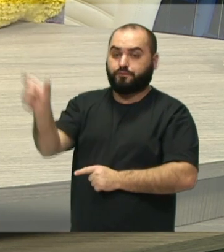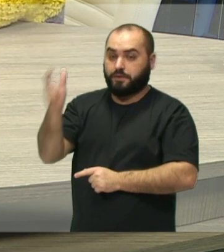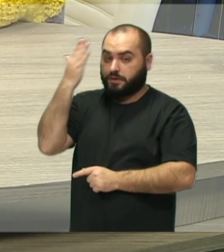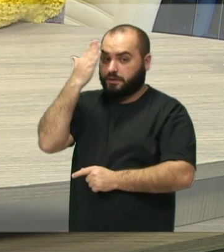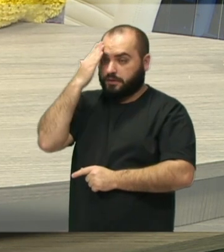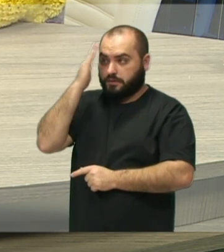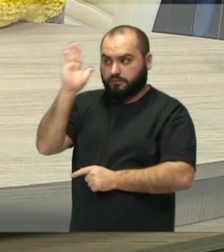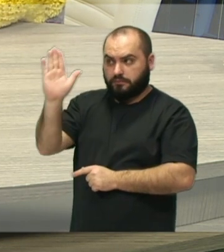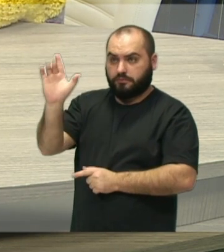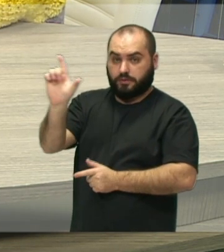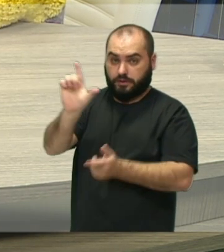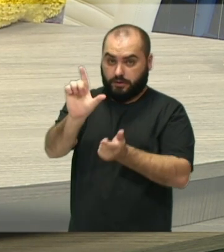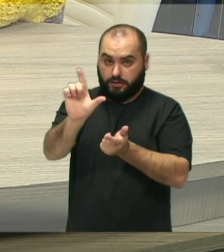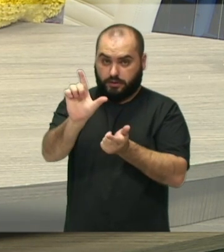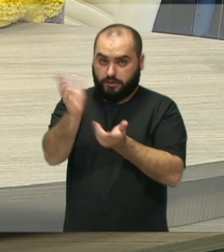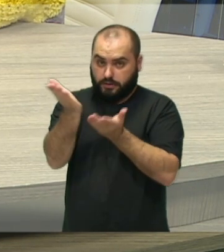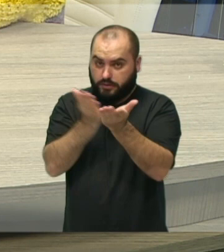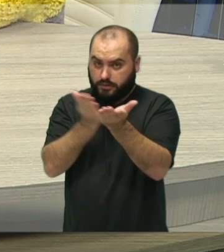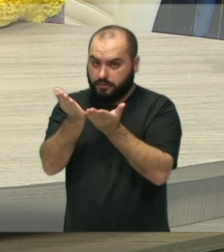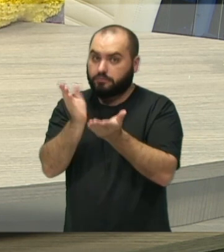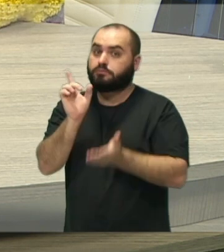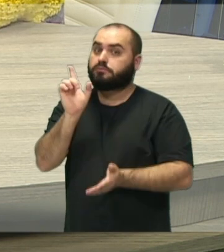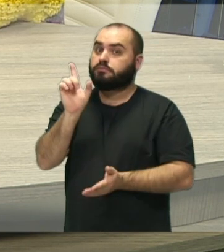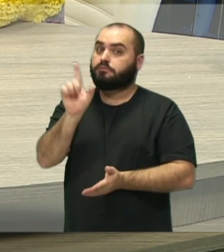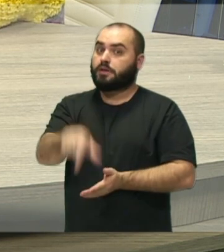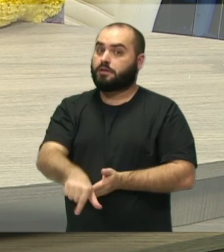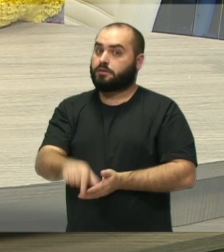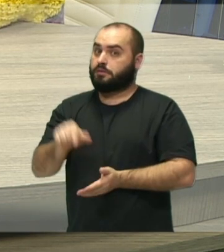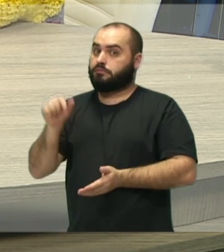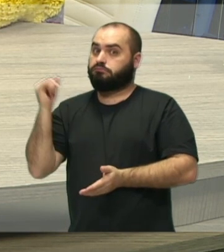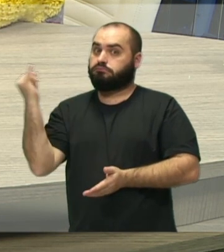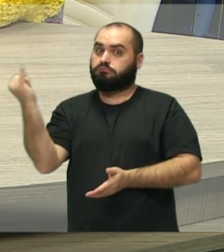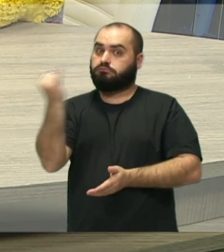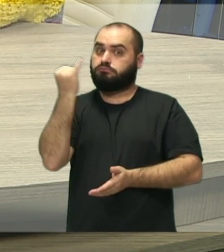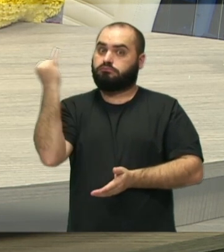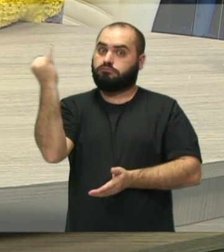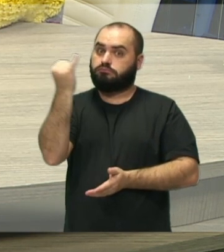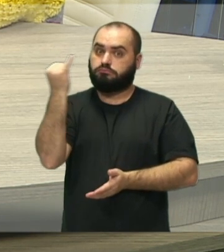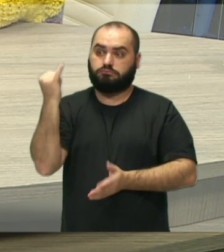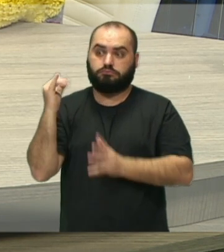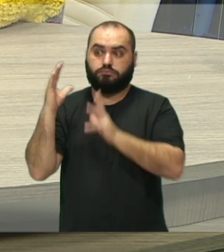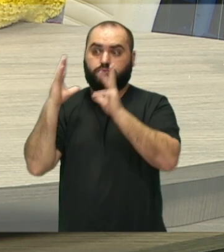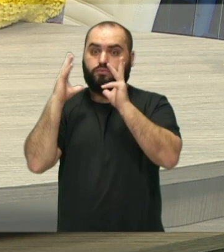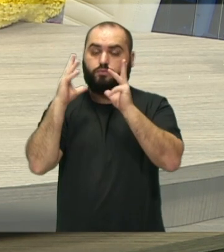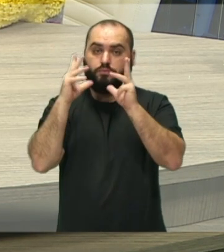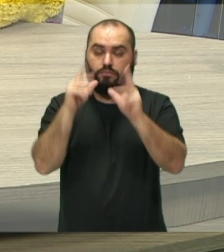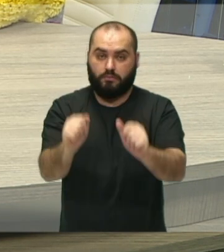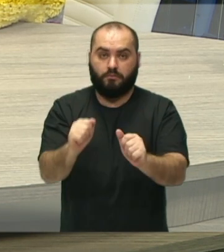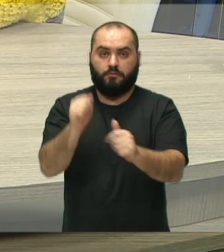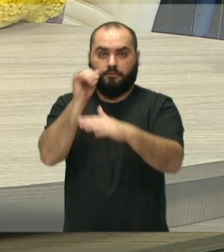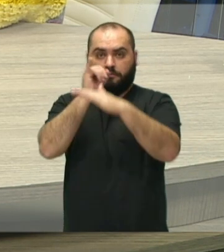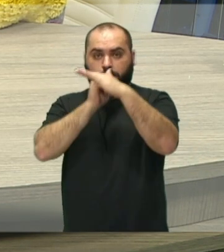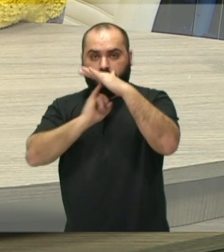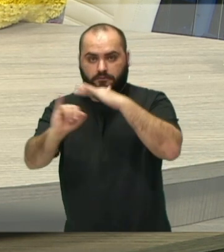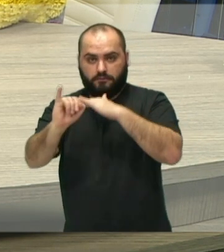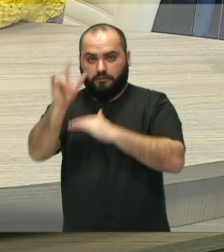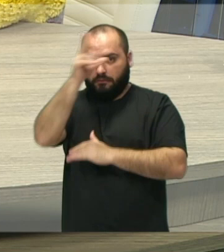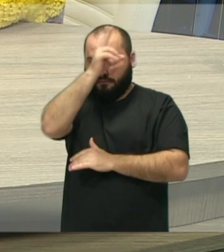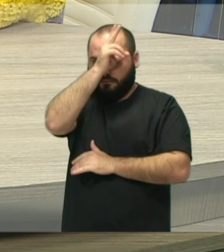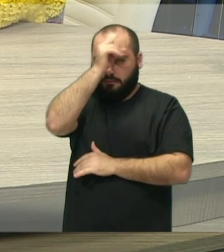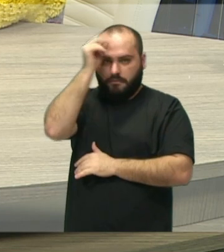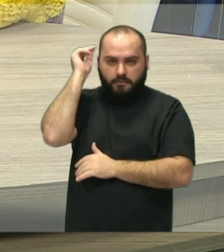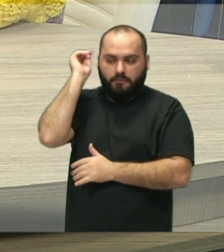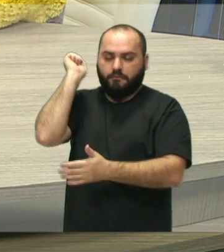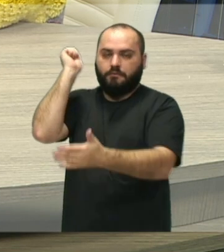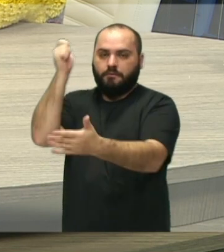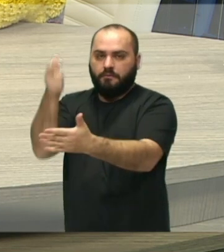as licitações, elas são grande parte de todo o ônus e todo investimento público se dá por meio